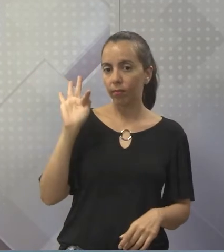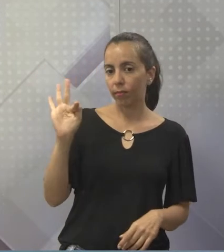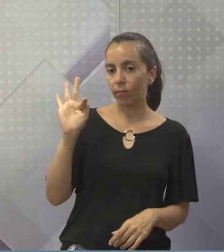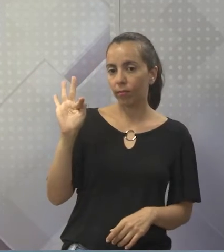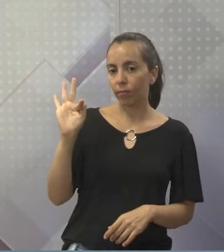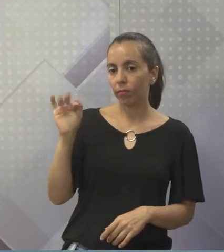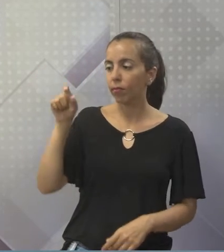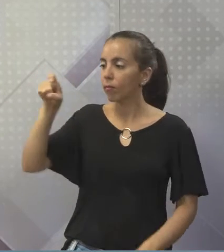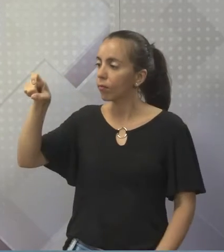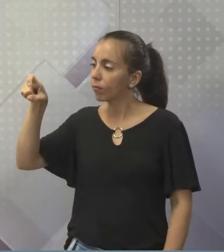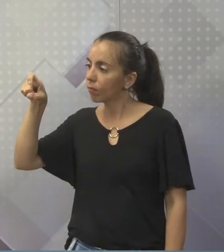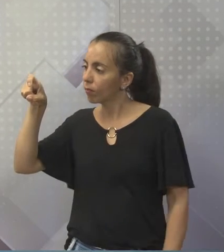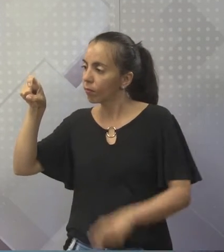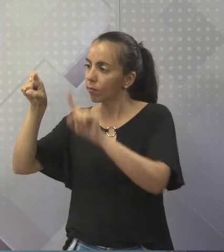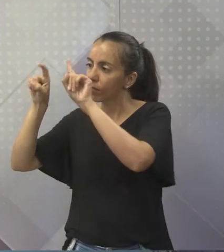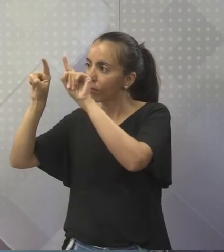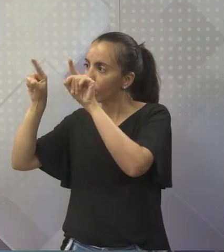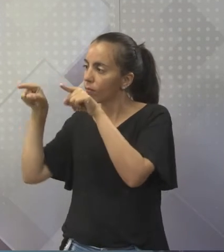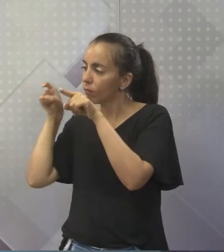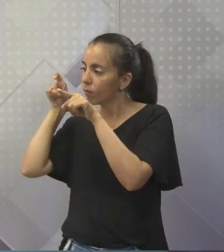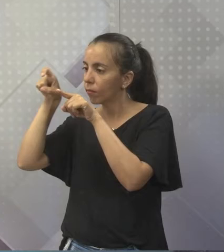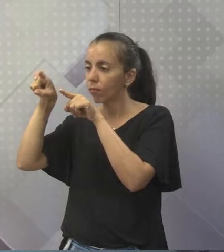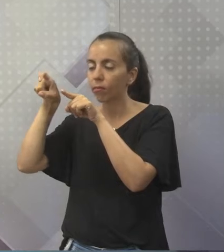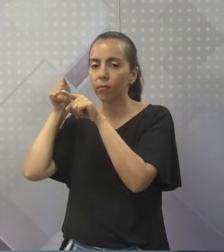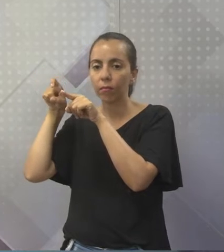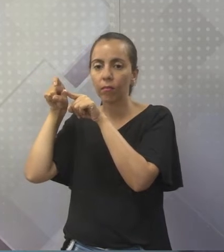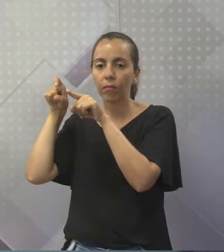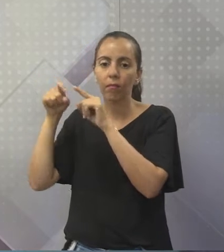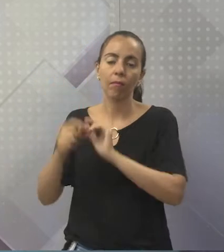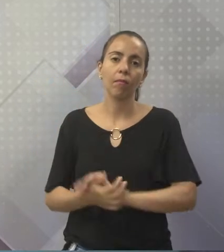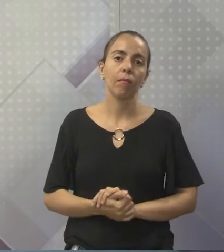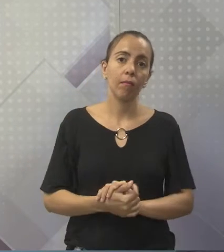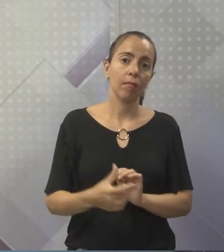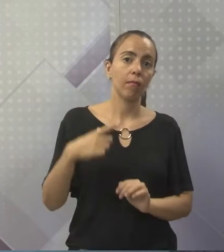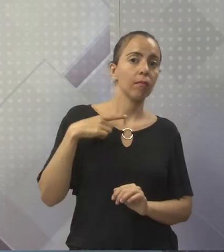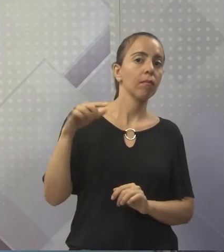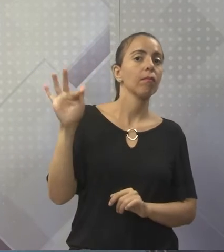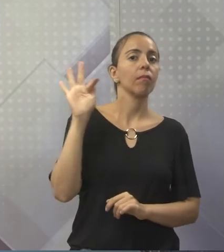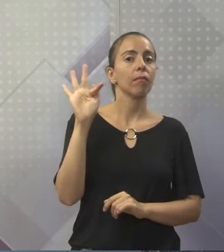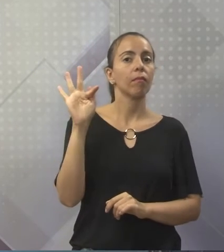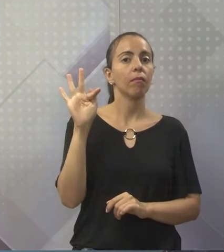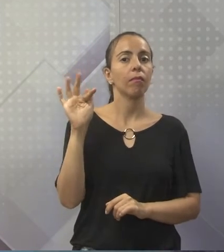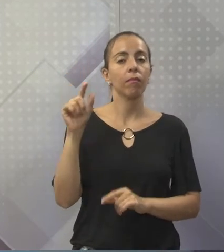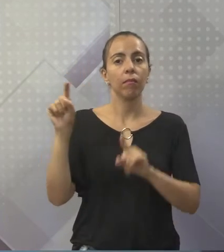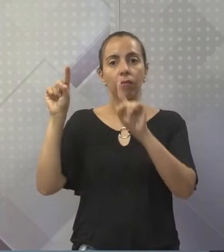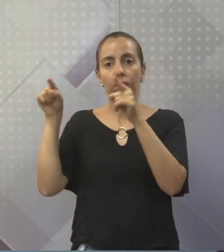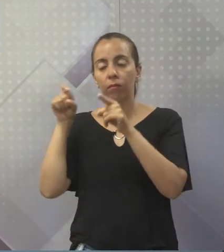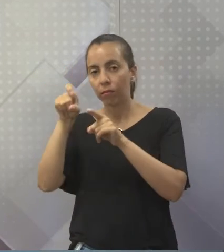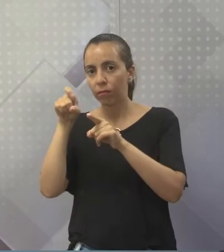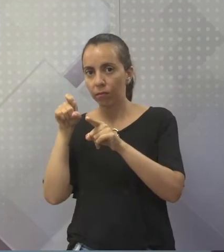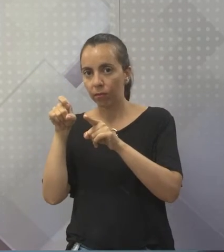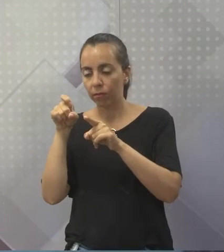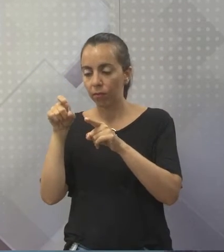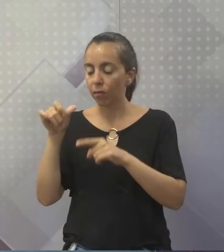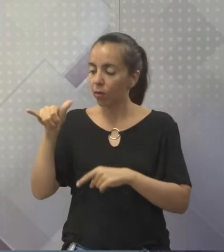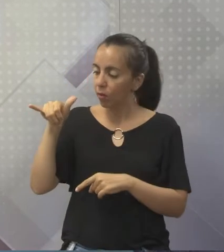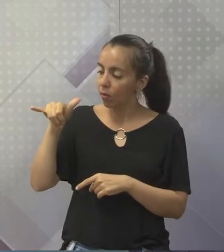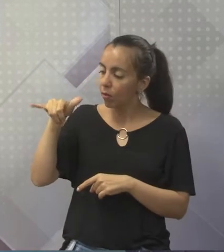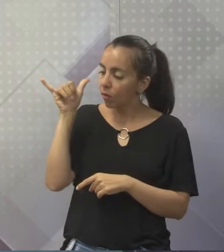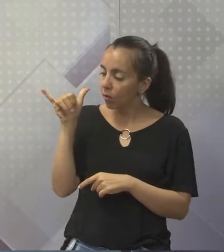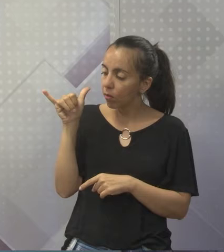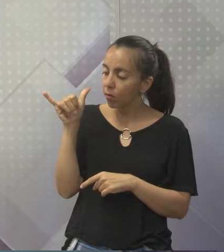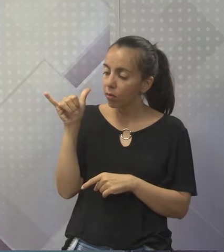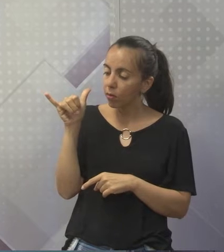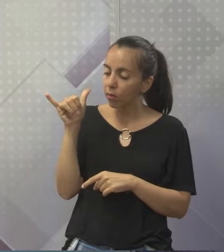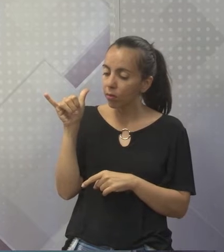de x, e eu tenho um valor aqui, x. Então, o meu y